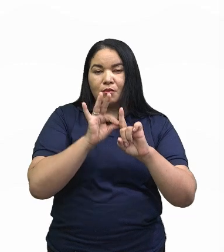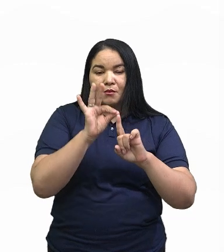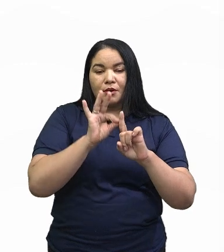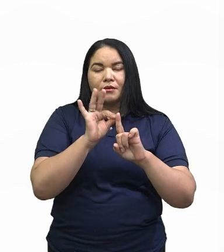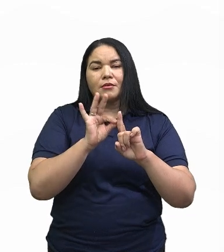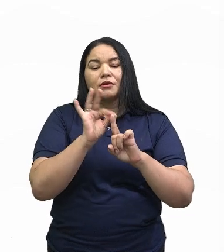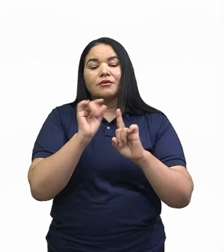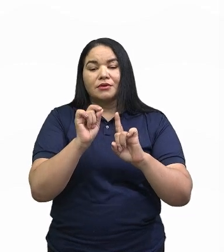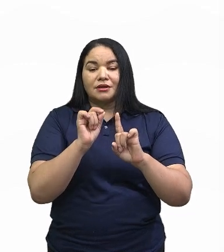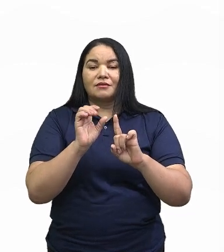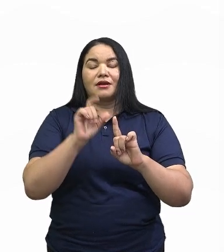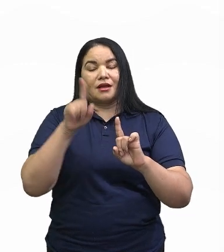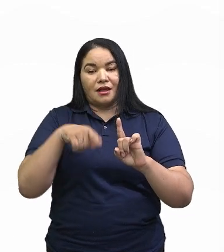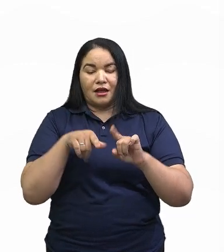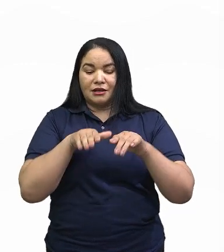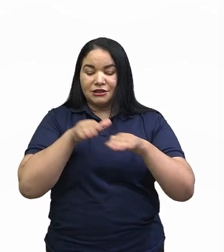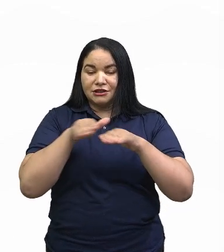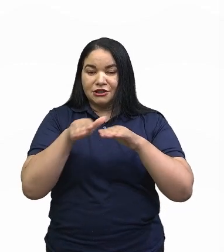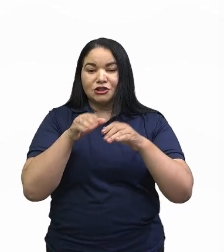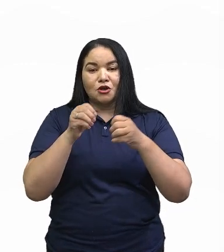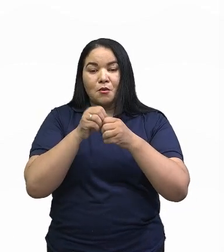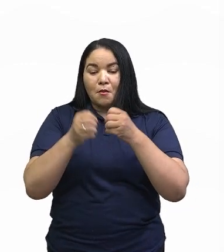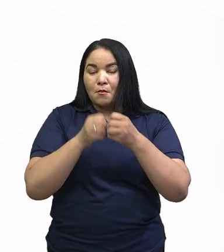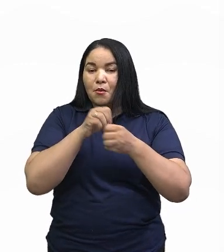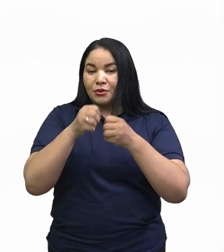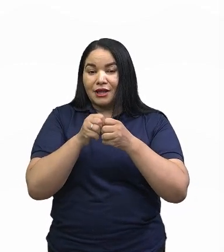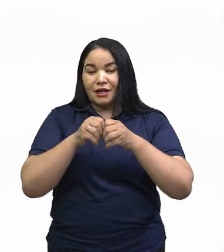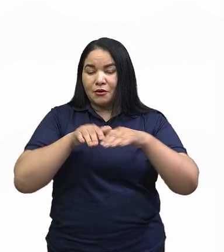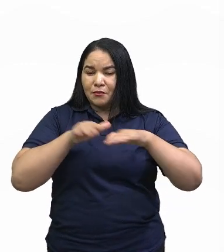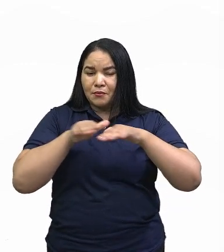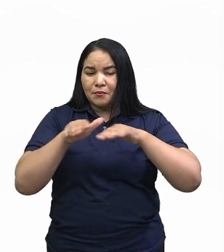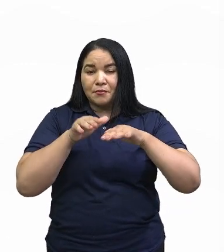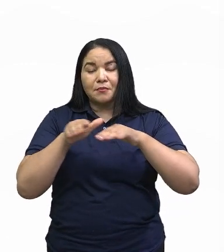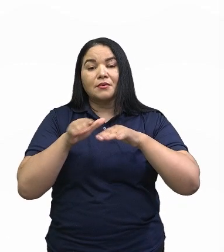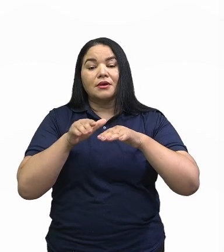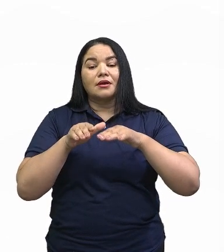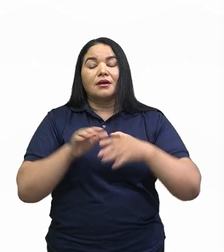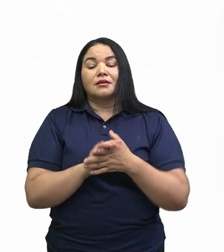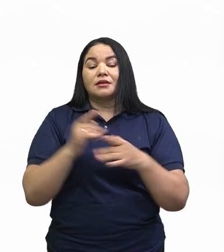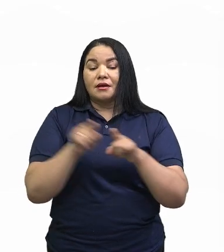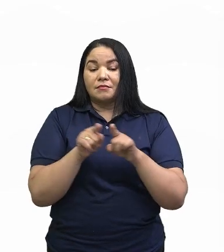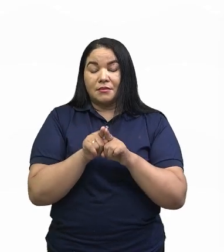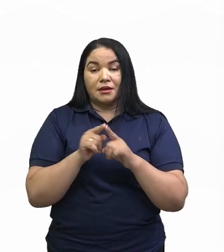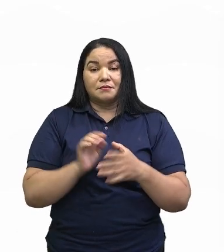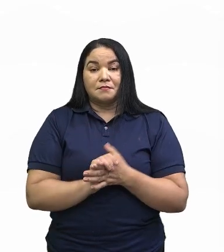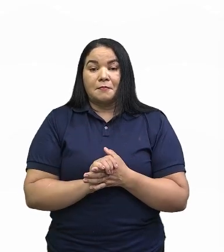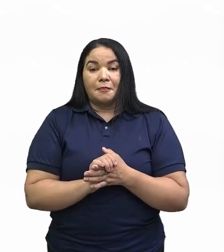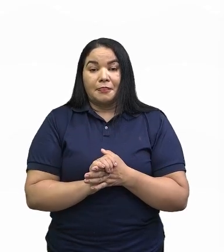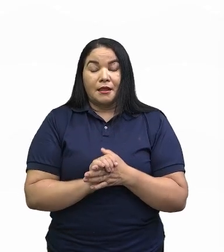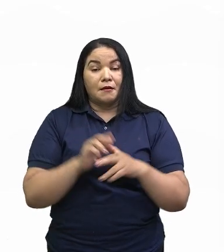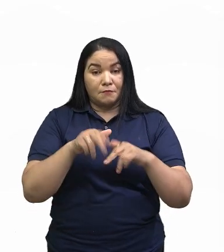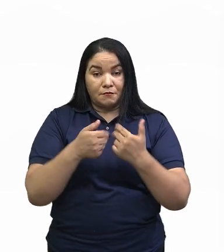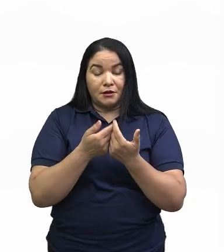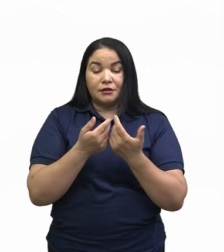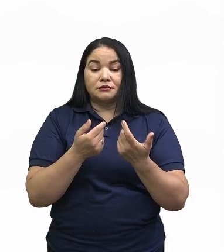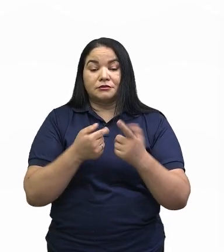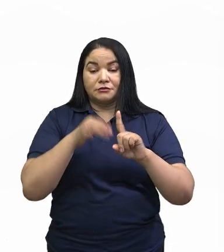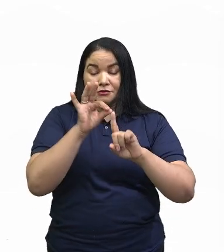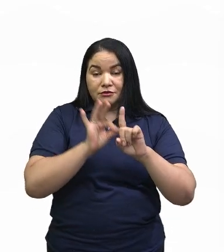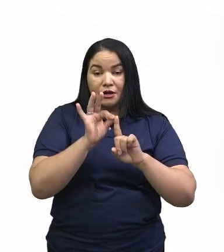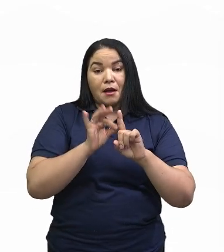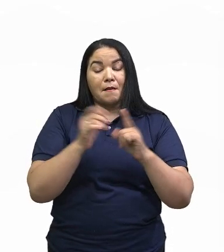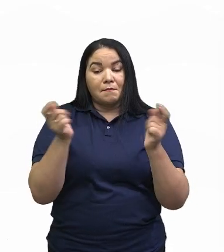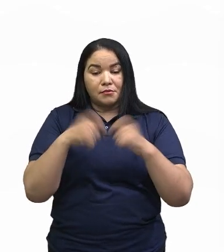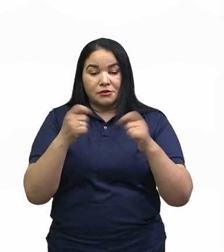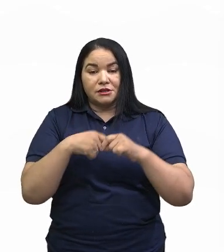temperatura? Grau de agitação das moléculas de um corpo. E a partir dessa medição, é possível